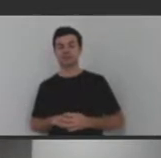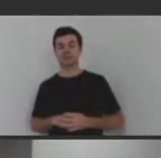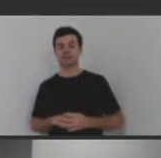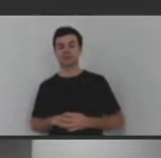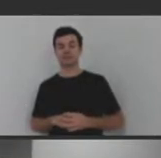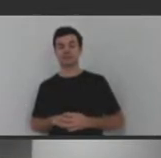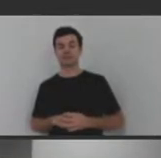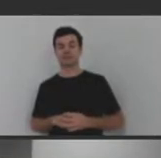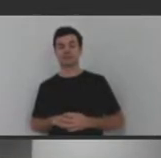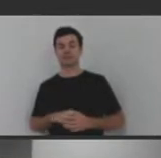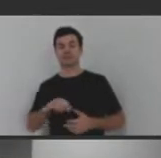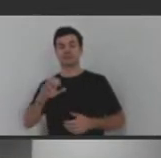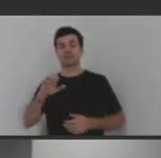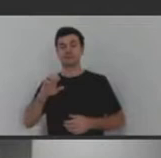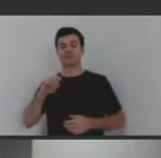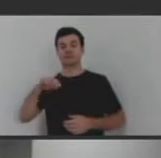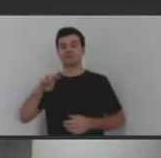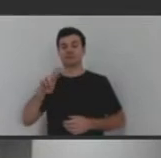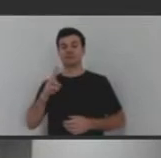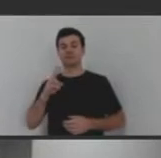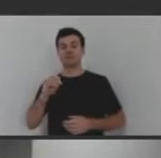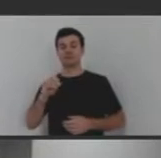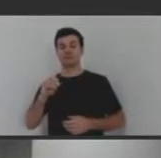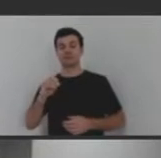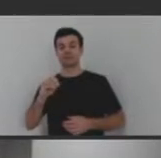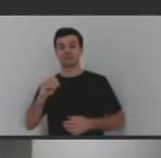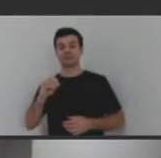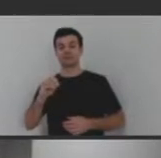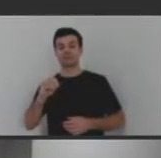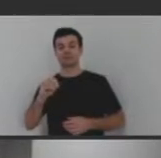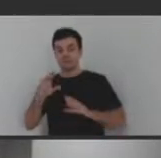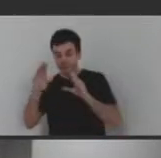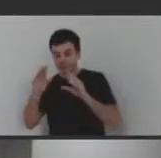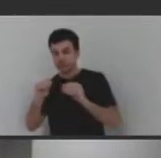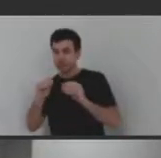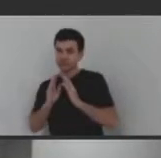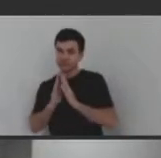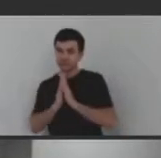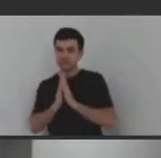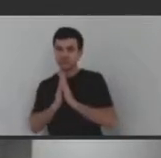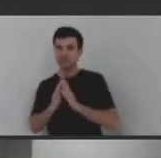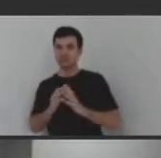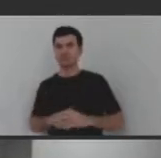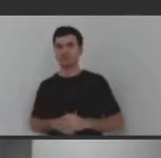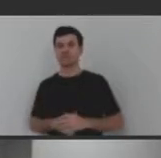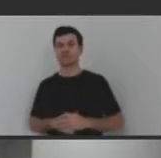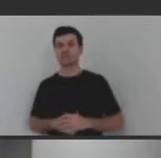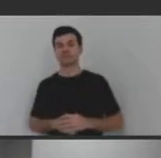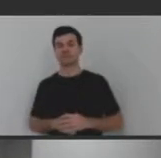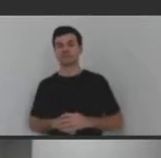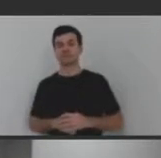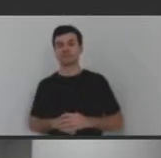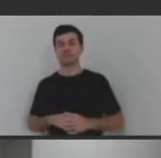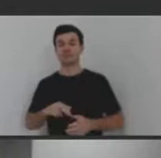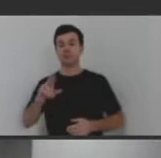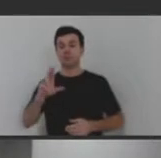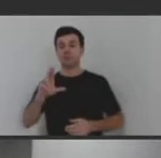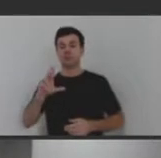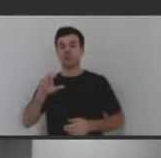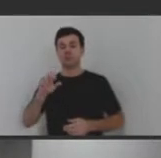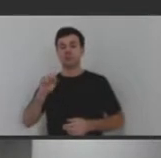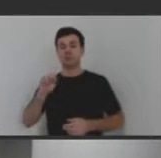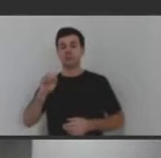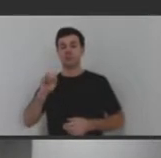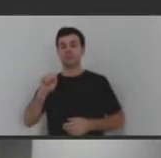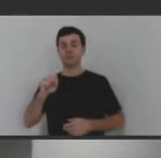Mais forte também, vereador Edinho, vossa excelência está com o microfone ligado, por gentileza, se puder desligar. Vereador Ulisses, eu preciso do voto do